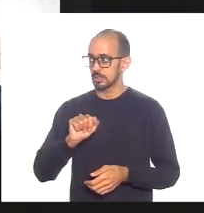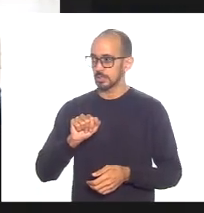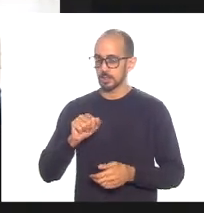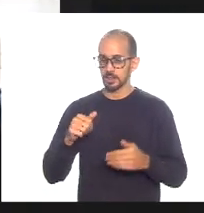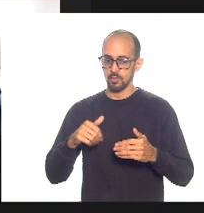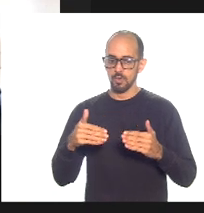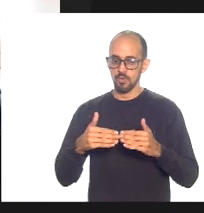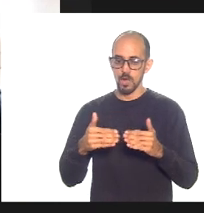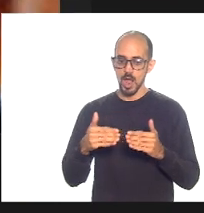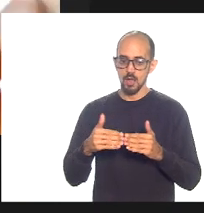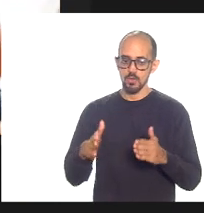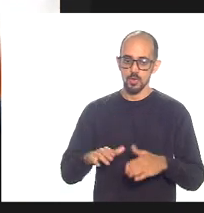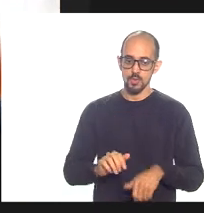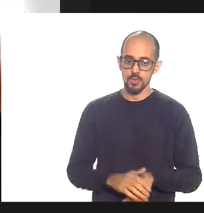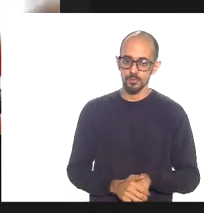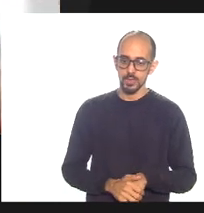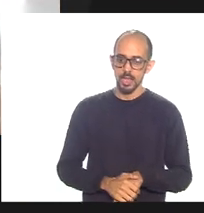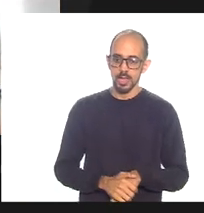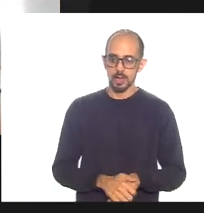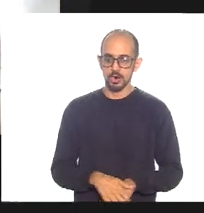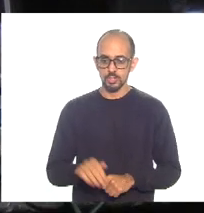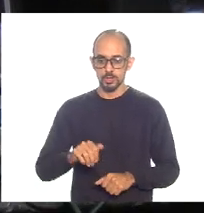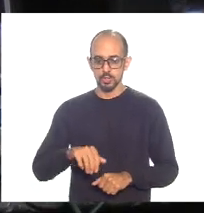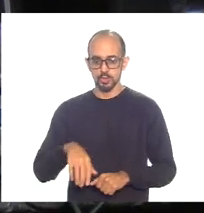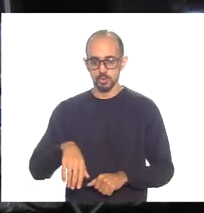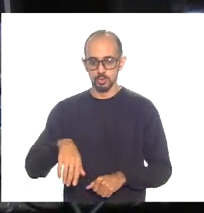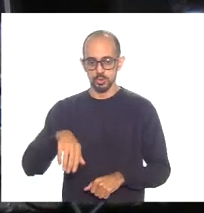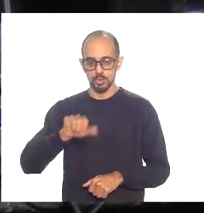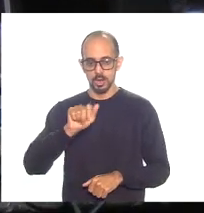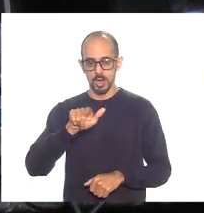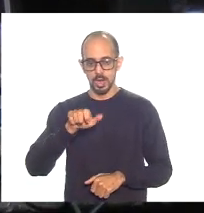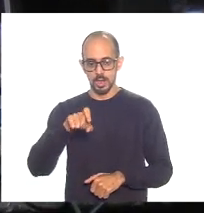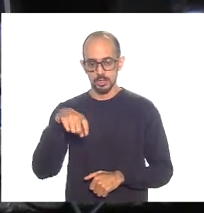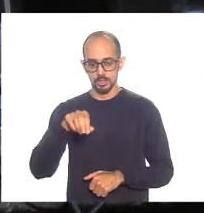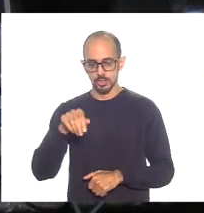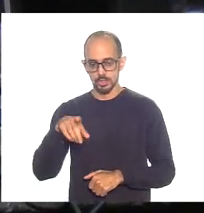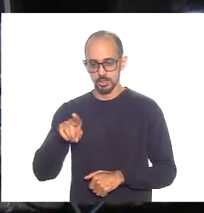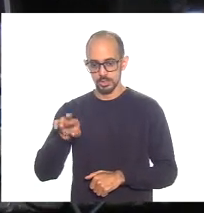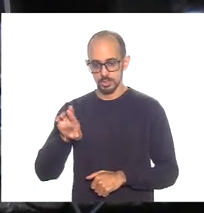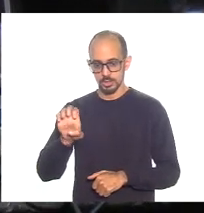Favorável, presidente. Deputado Alexandre Freitas.